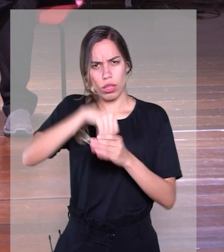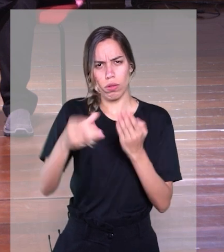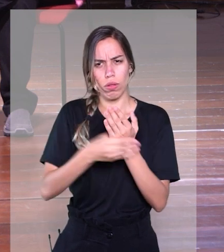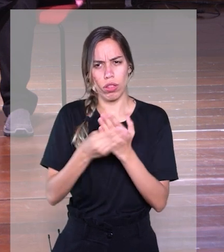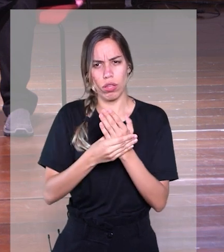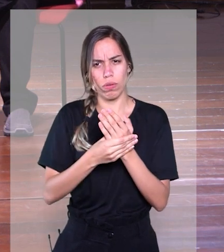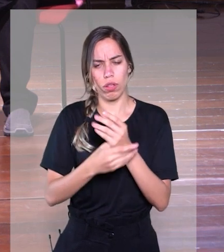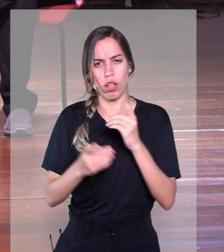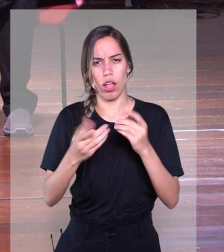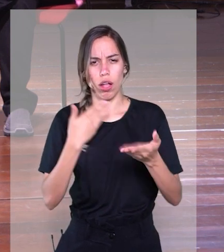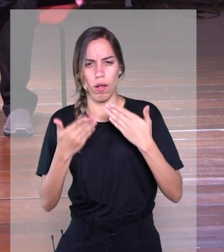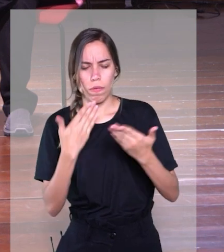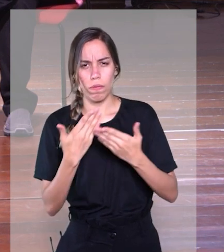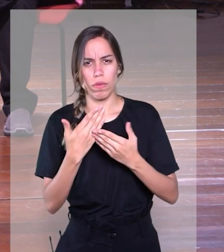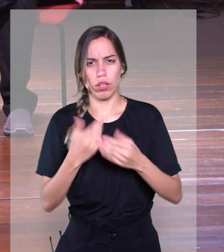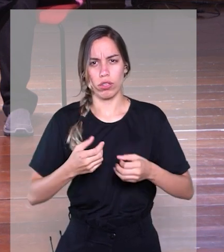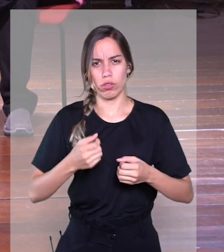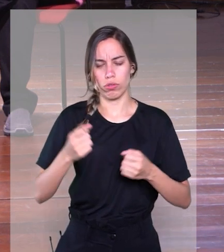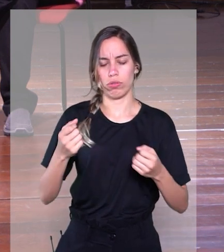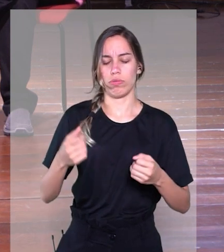Algumas Sombras.